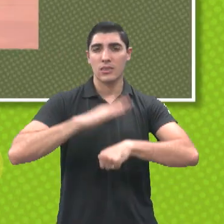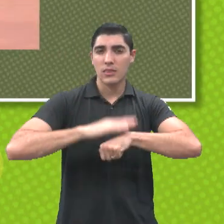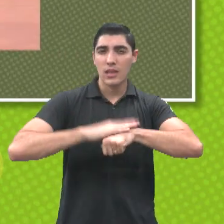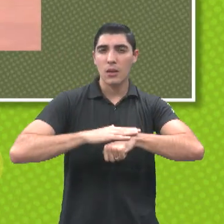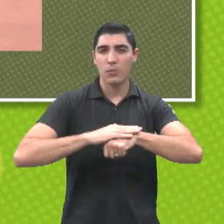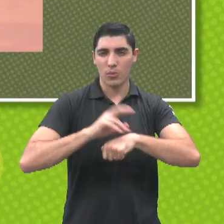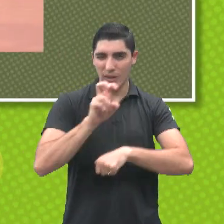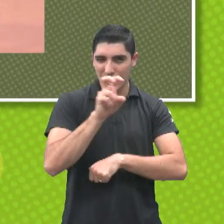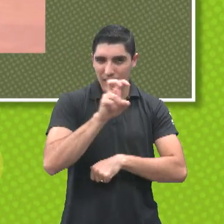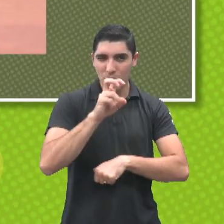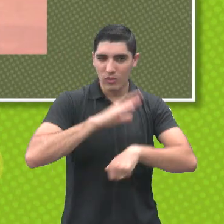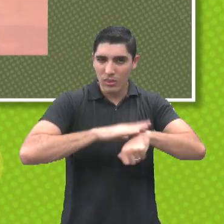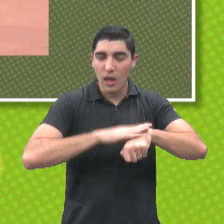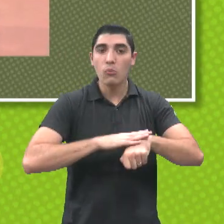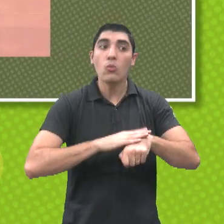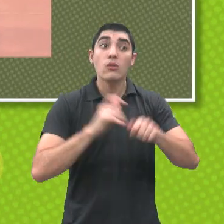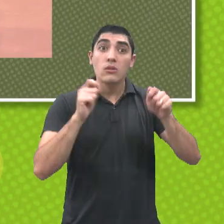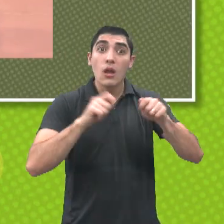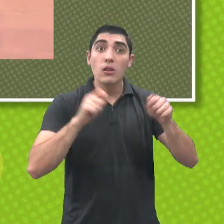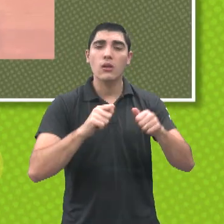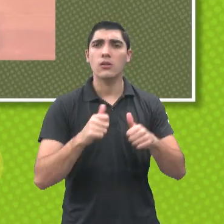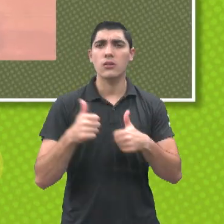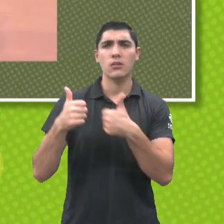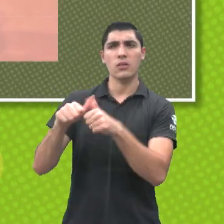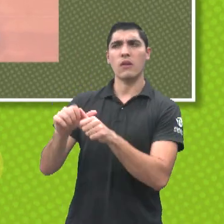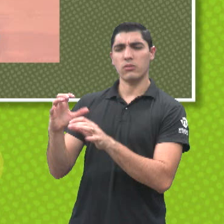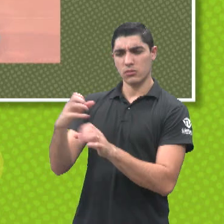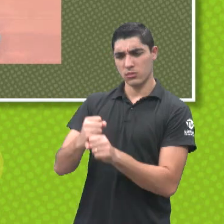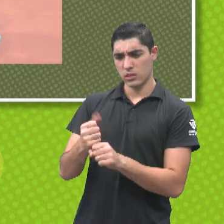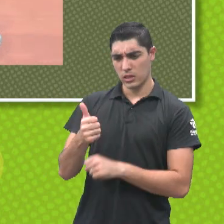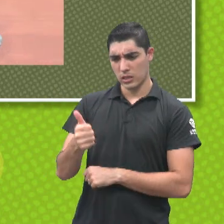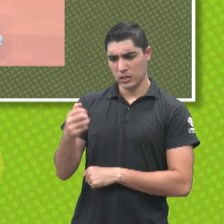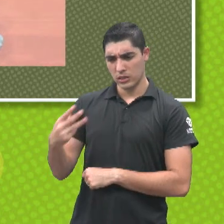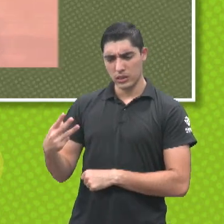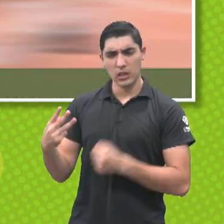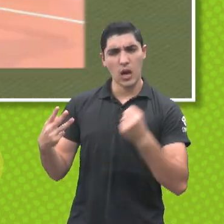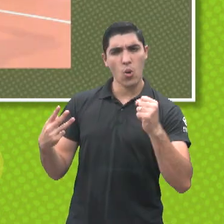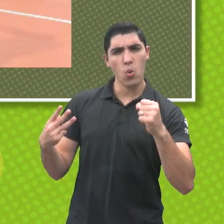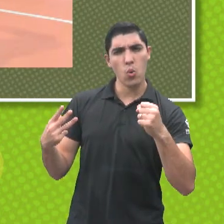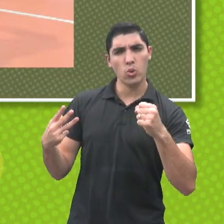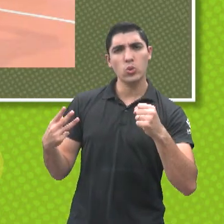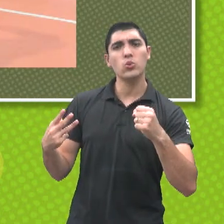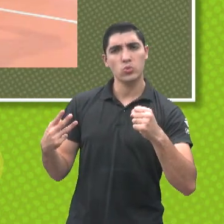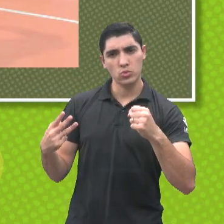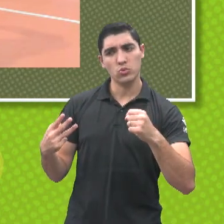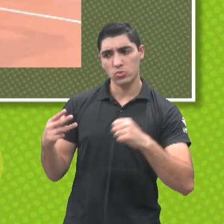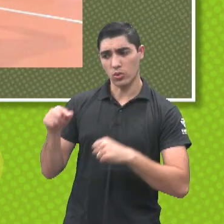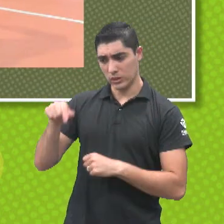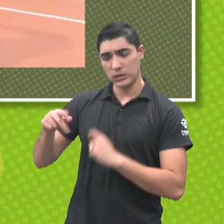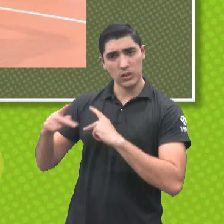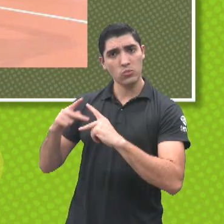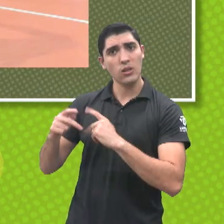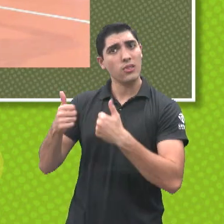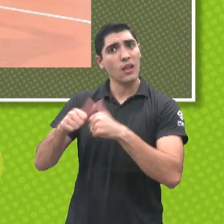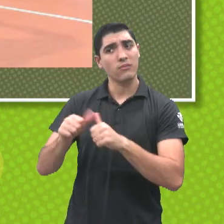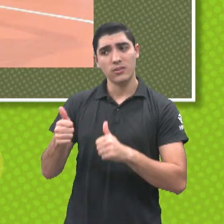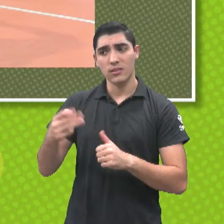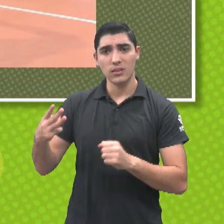virada, enfim, parecia ter o jogo na mão. Tava ganhando de 13-8, né? Se não me engano. Então, acho que, eu não sei o que acontece aí